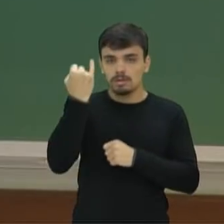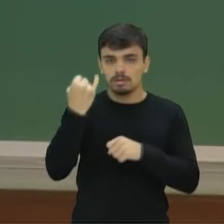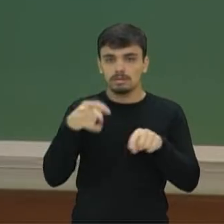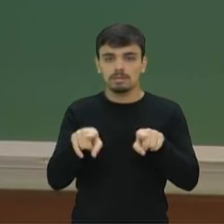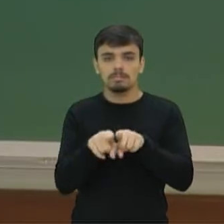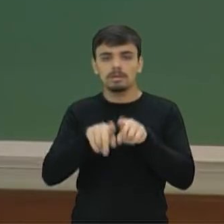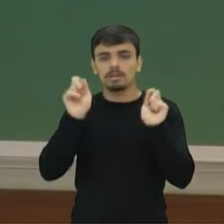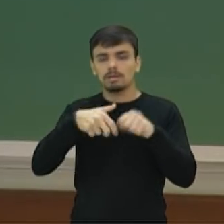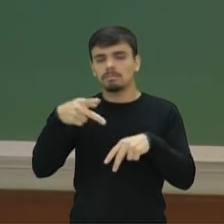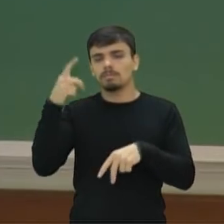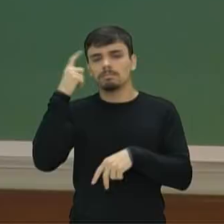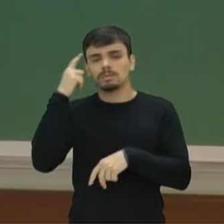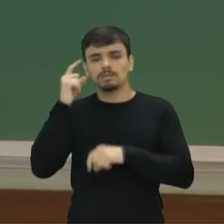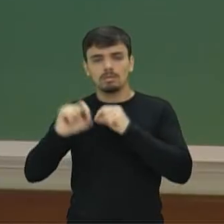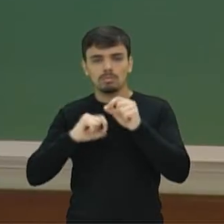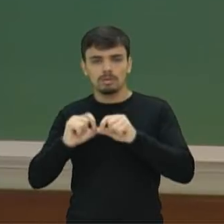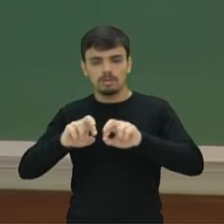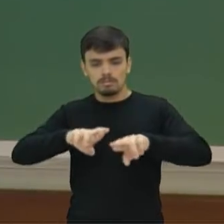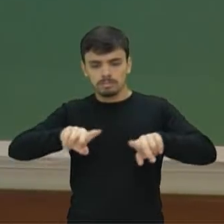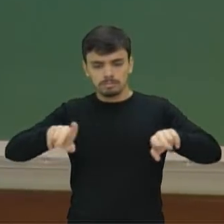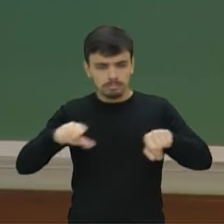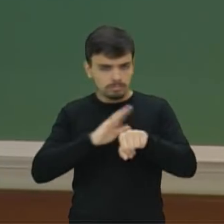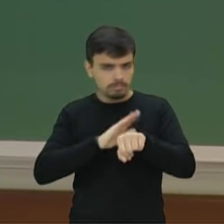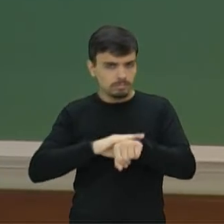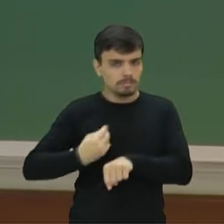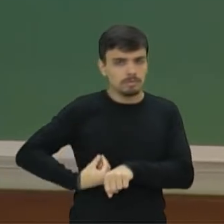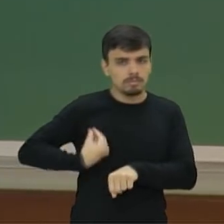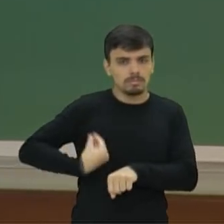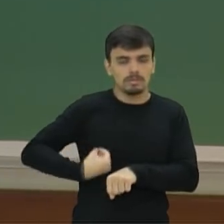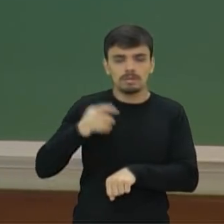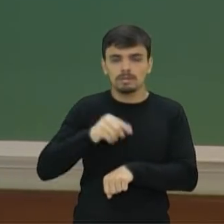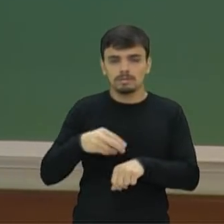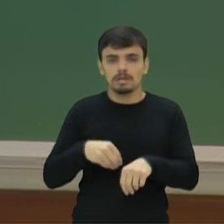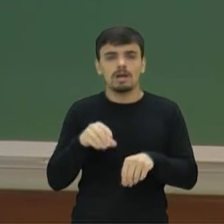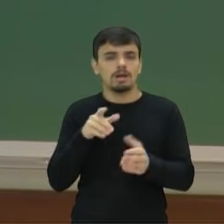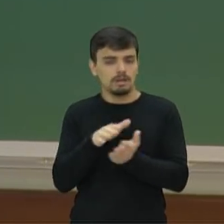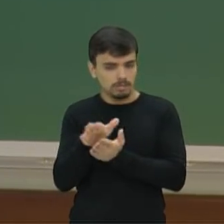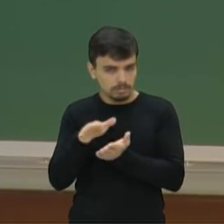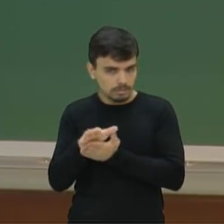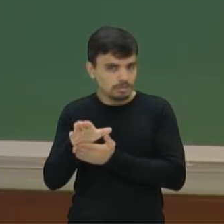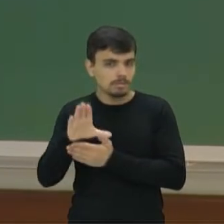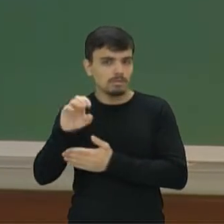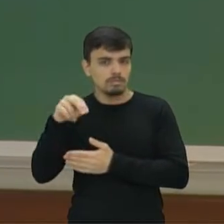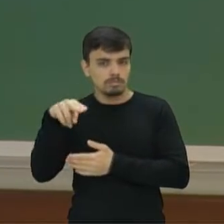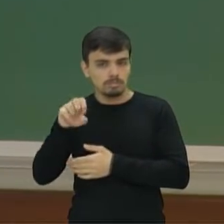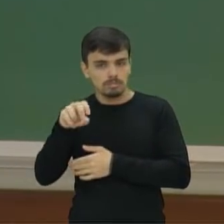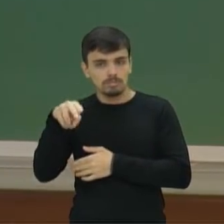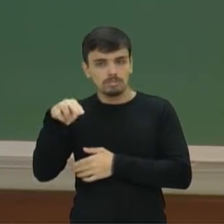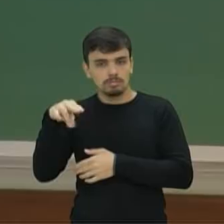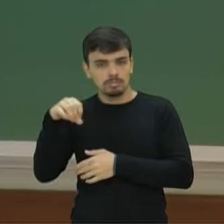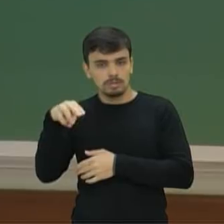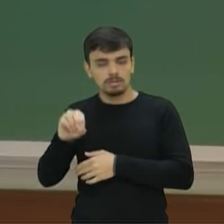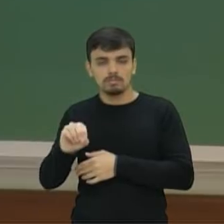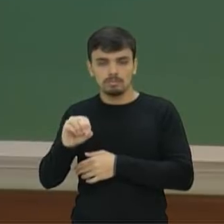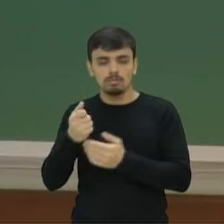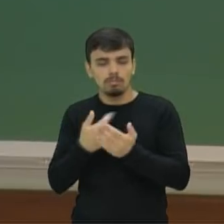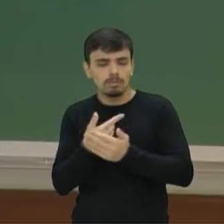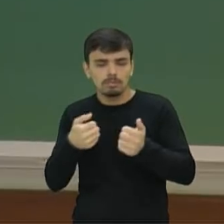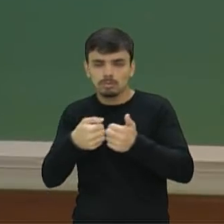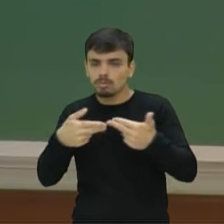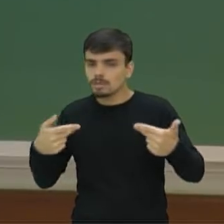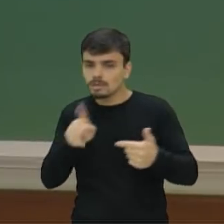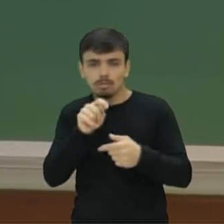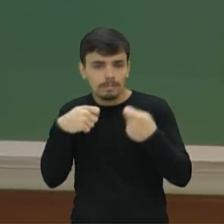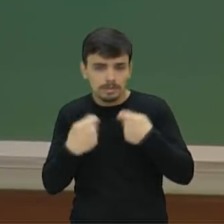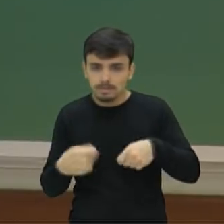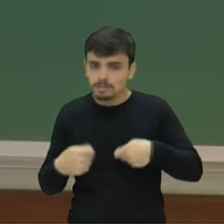podemos pensar que em vários momentos da nossa vida já fomos levados pelo consumismo. Já compramos coisas que nós não precisávamos,